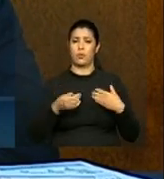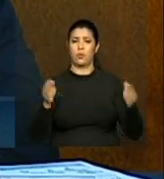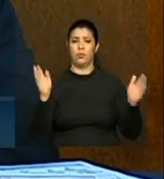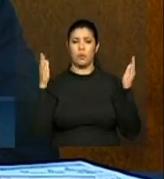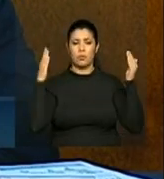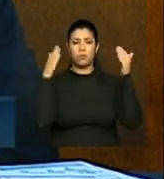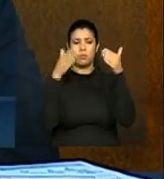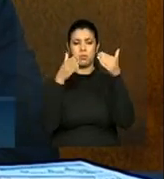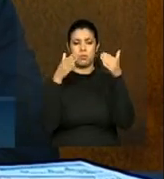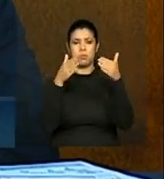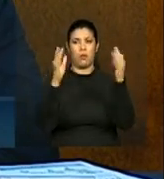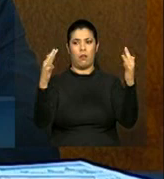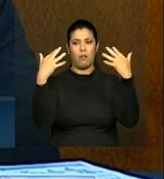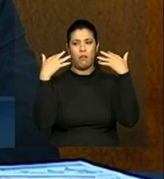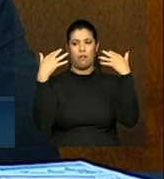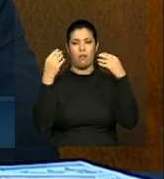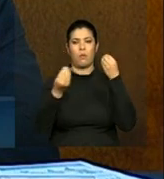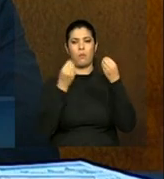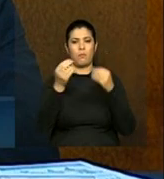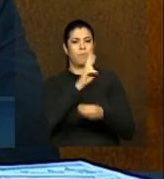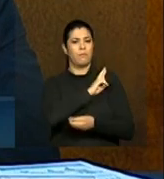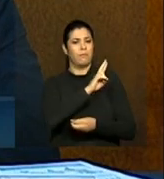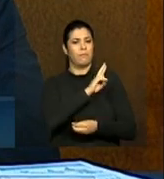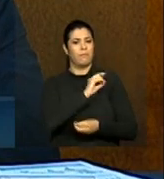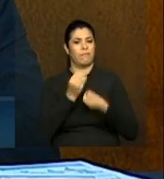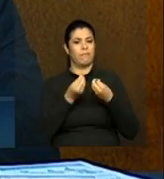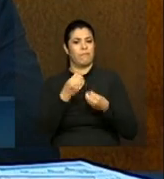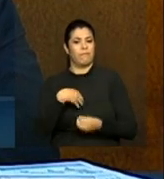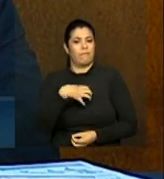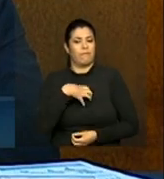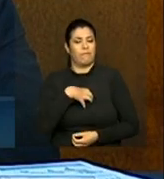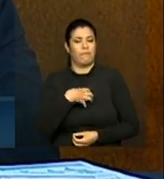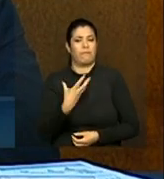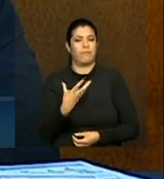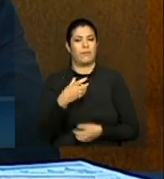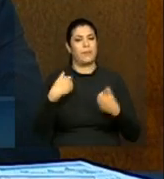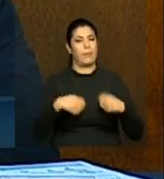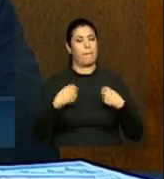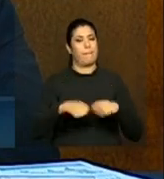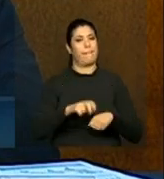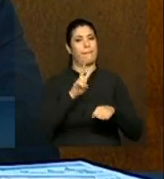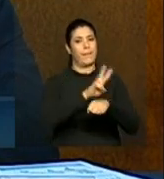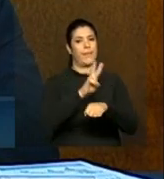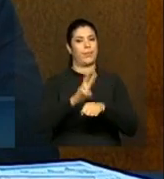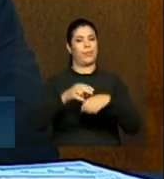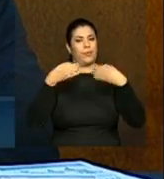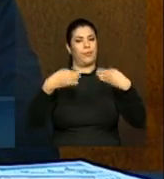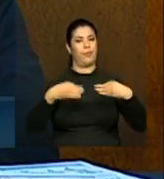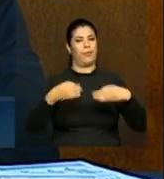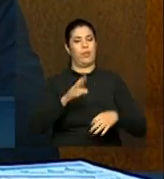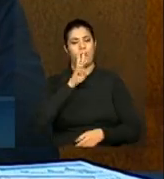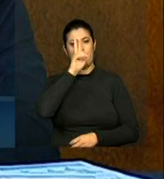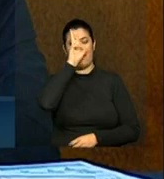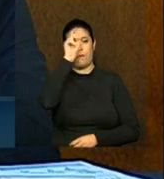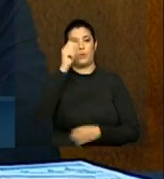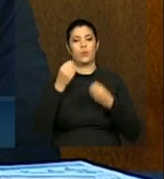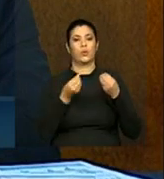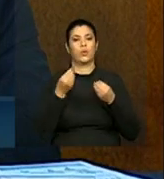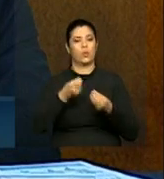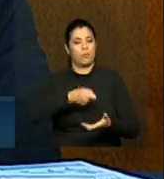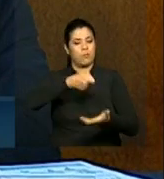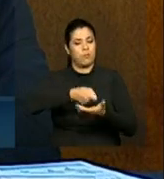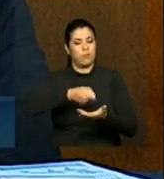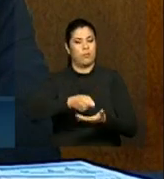atenção e nos chamam uma responsabilidade no sentido da da gente fazer uma defesa muito forte e muito